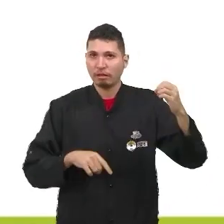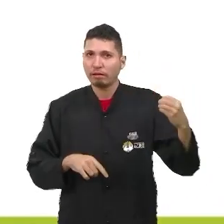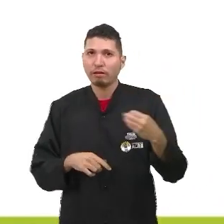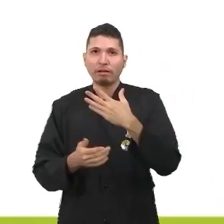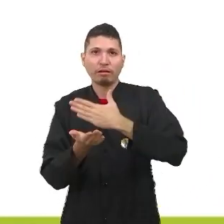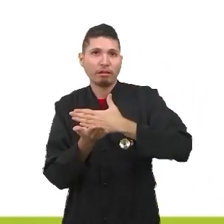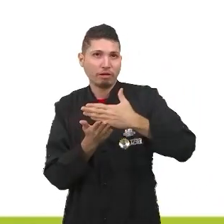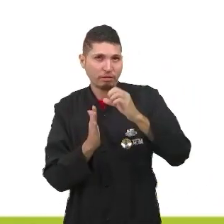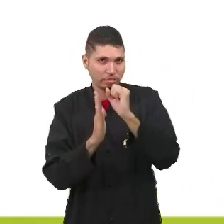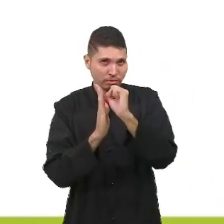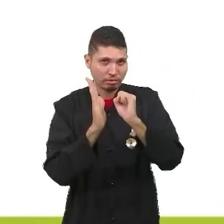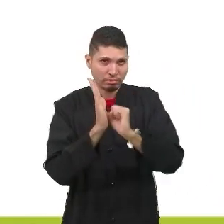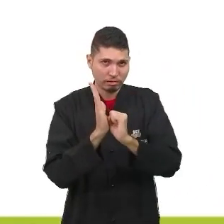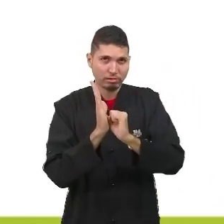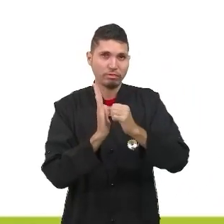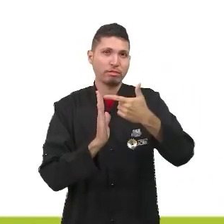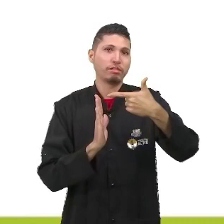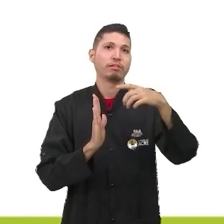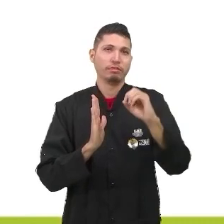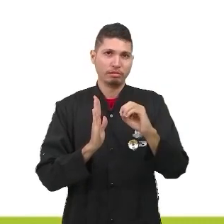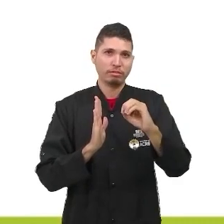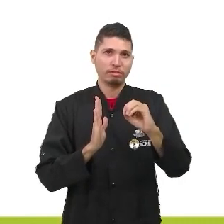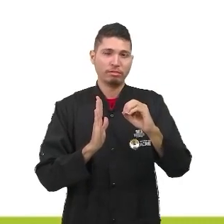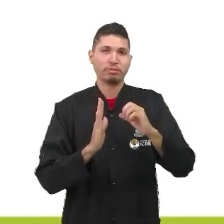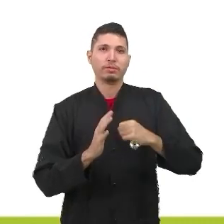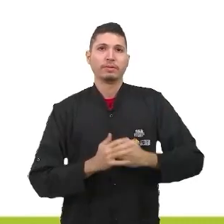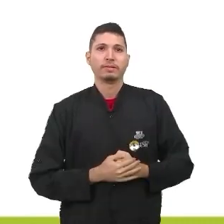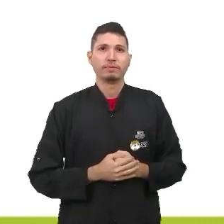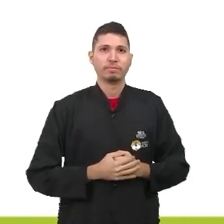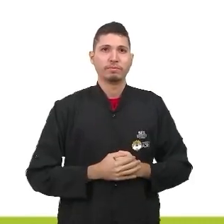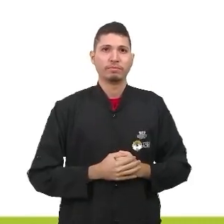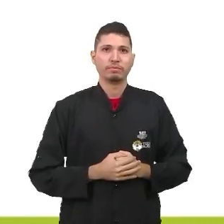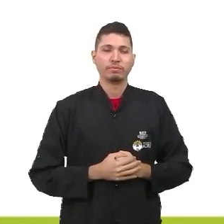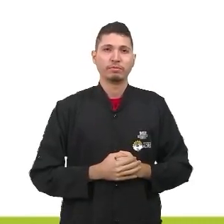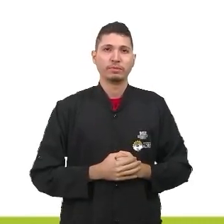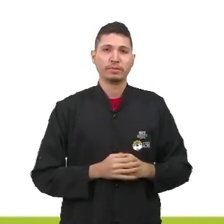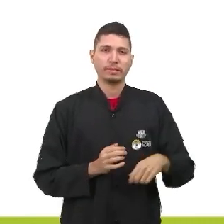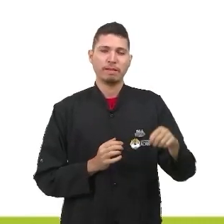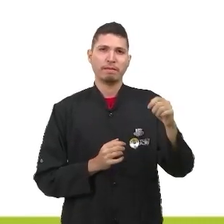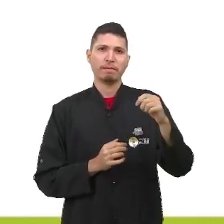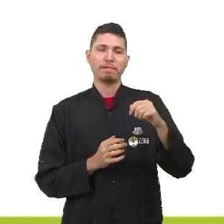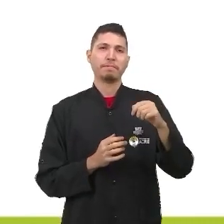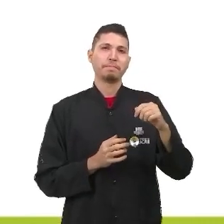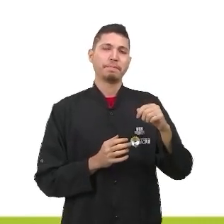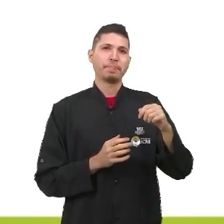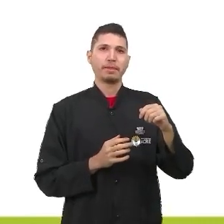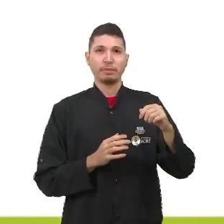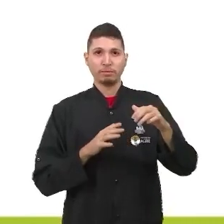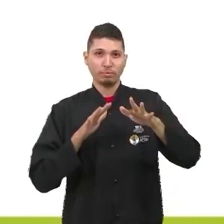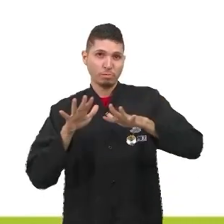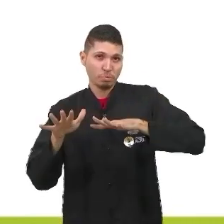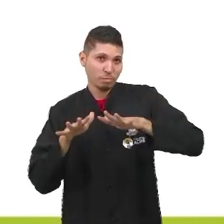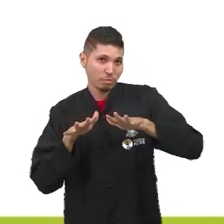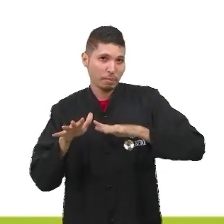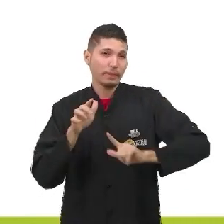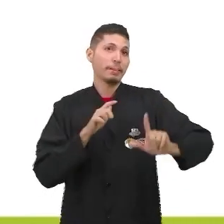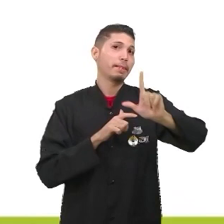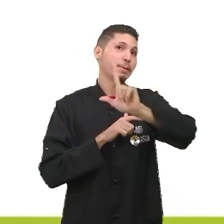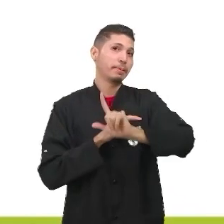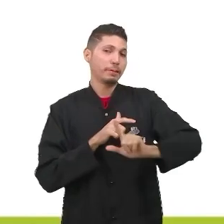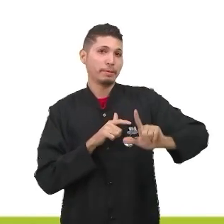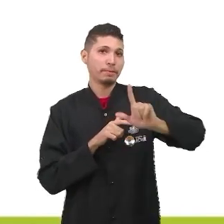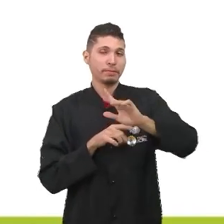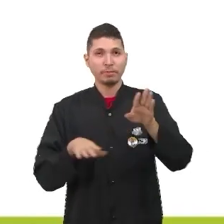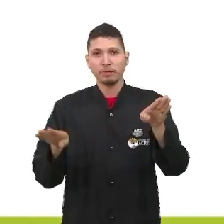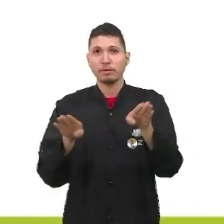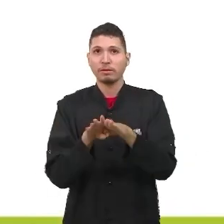começam a surgir no século XX. Então, não é necessariamente um movimento literário, mas ali um meio